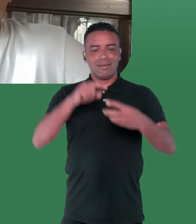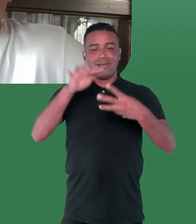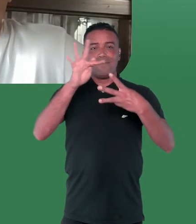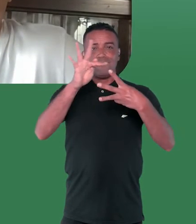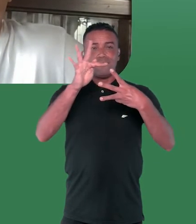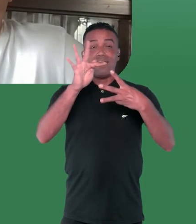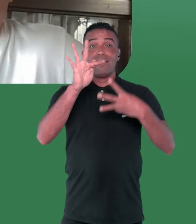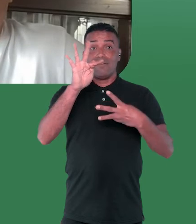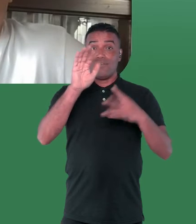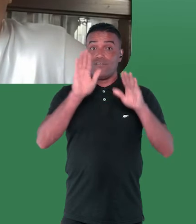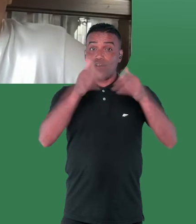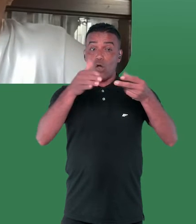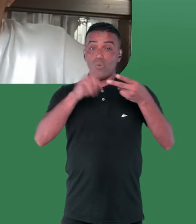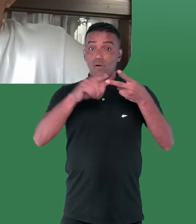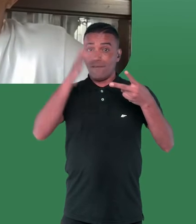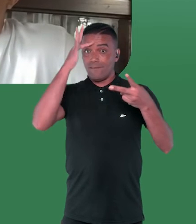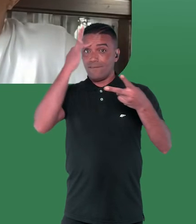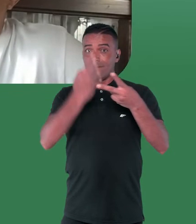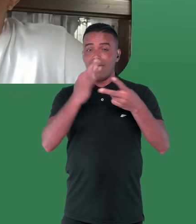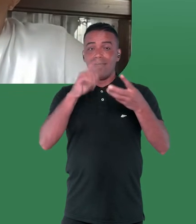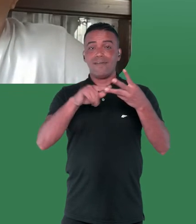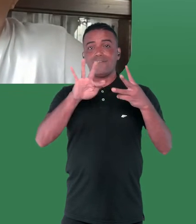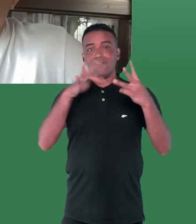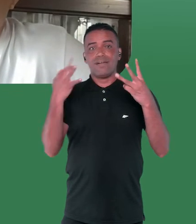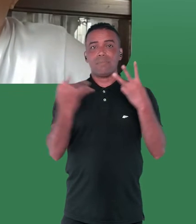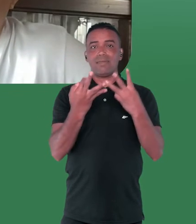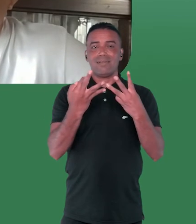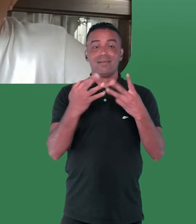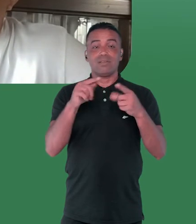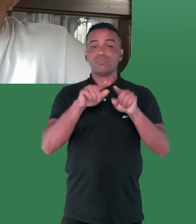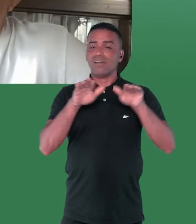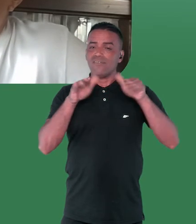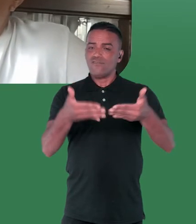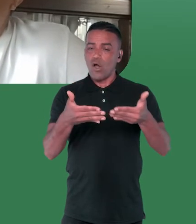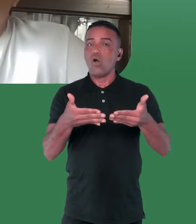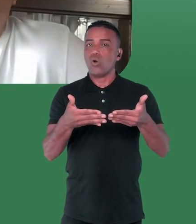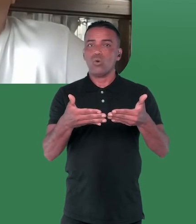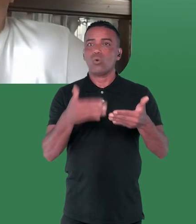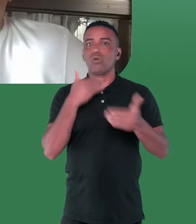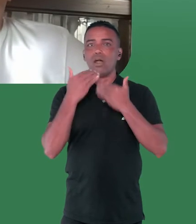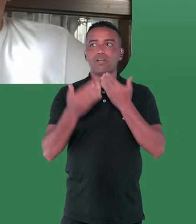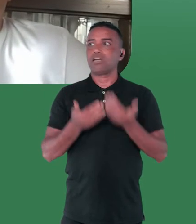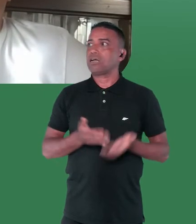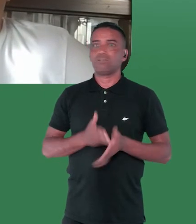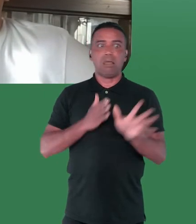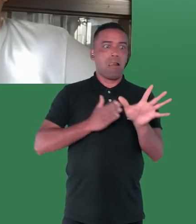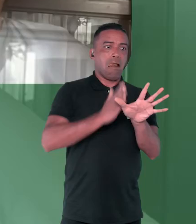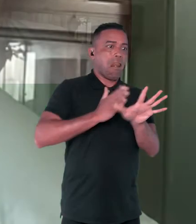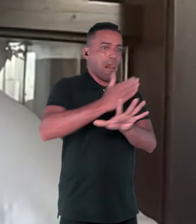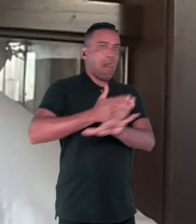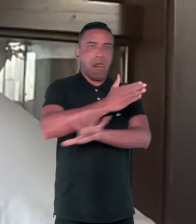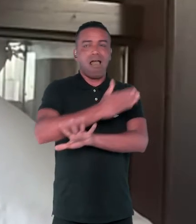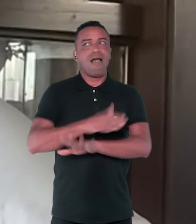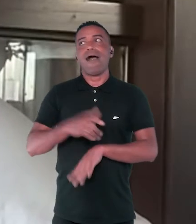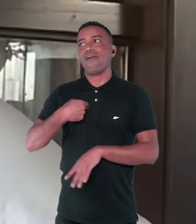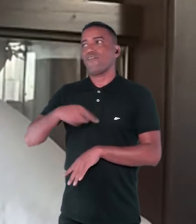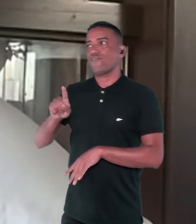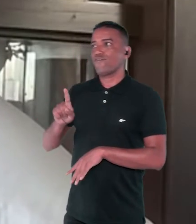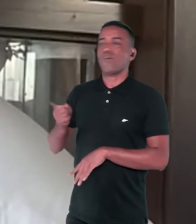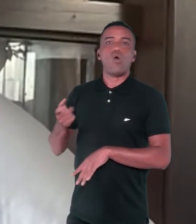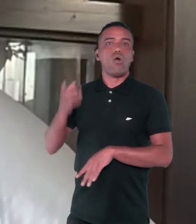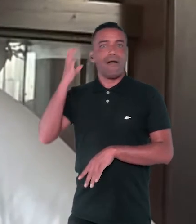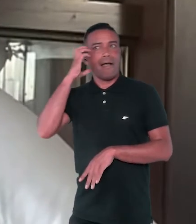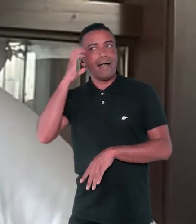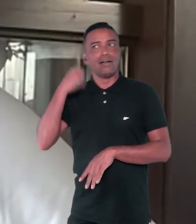foco, fé e família. Eu acho que a gente tem que ter foco. Não adianta você querer tirar para todos os cantos. Eu vou ser pó da